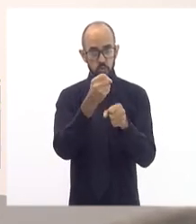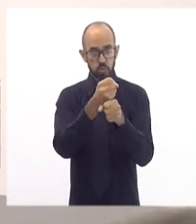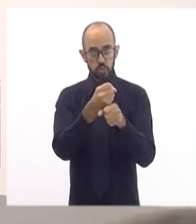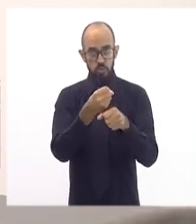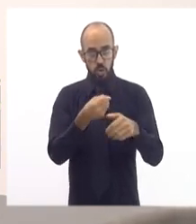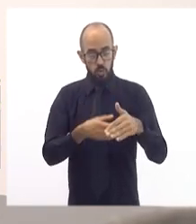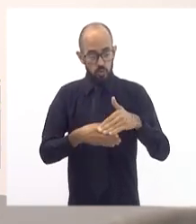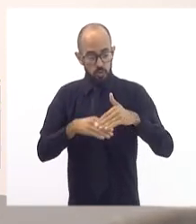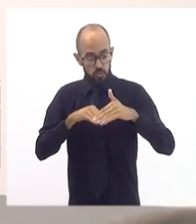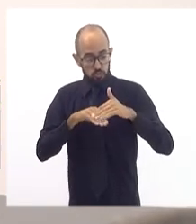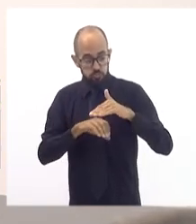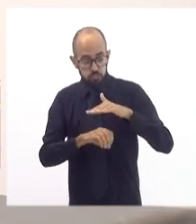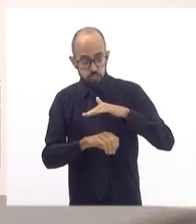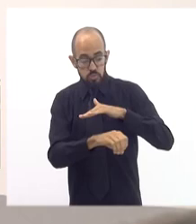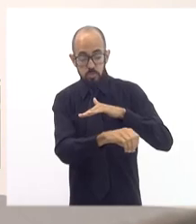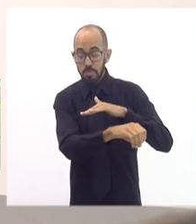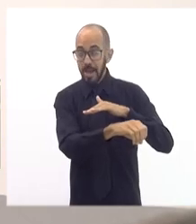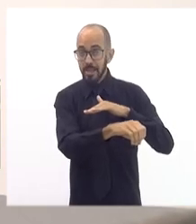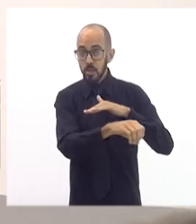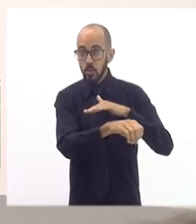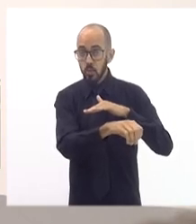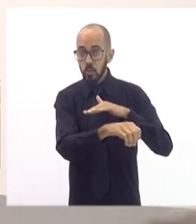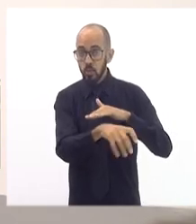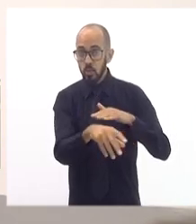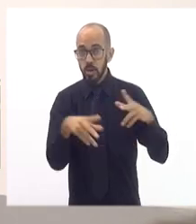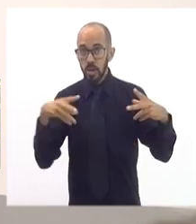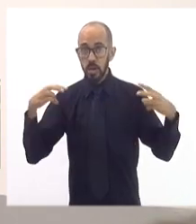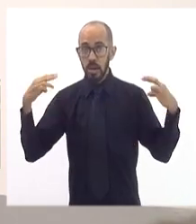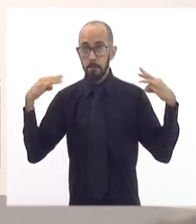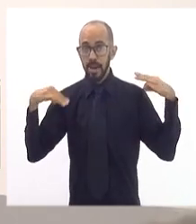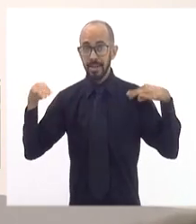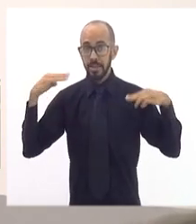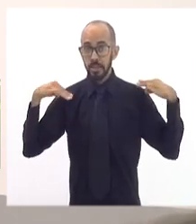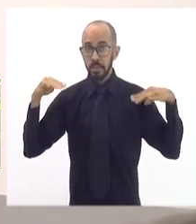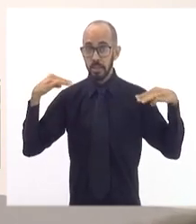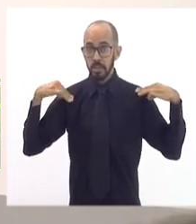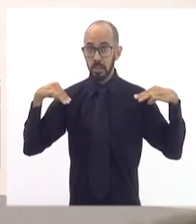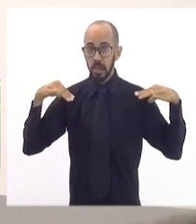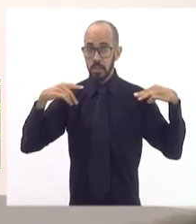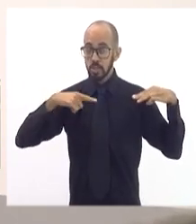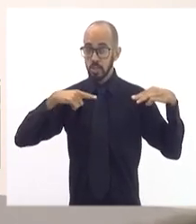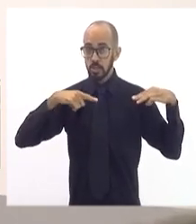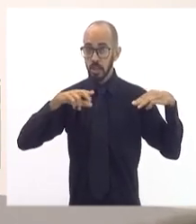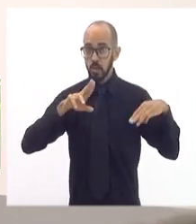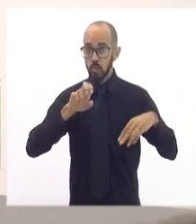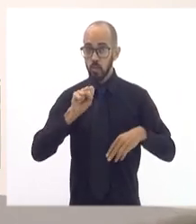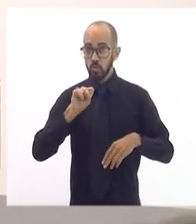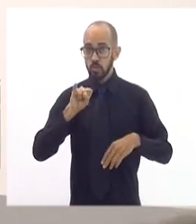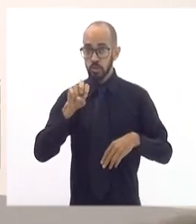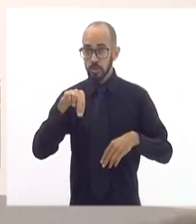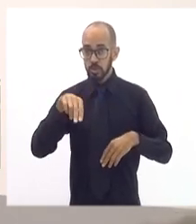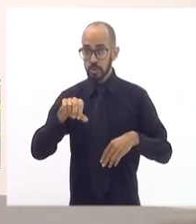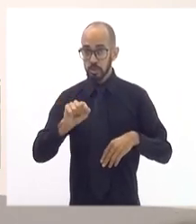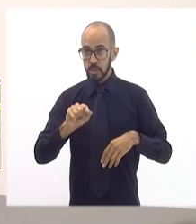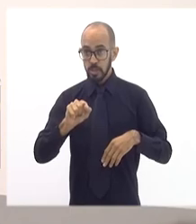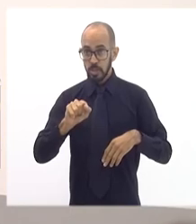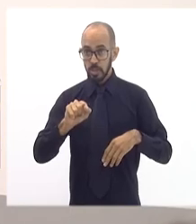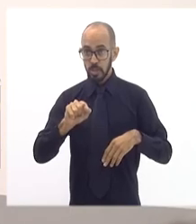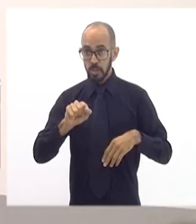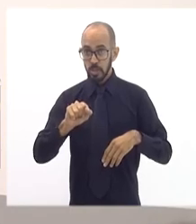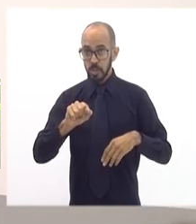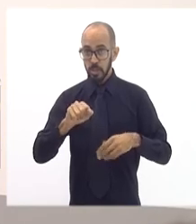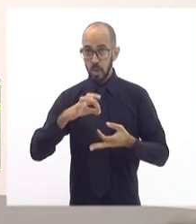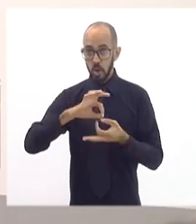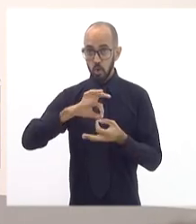nuclear da Marinha e nós temos usinas nucleares no entorno aonde é perfeitamente possível da onda de impacto